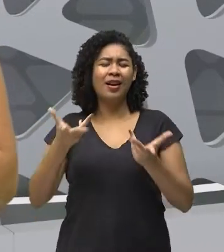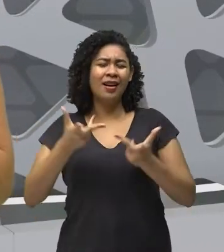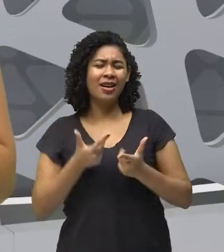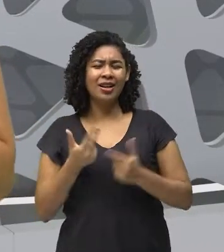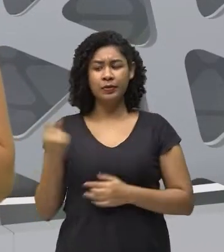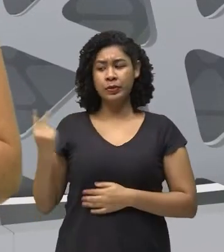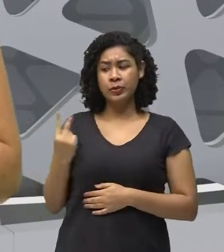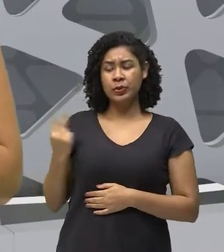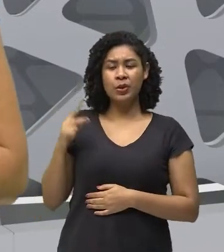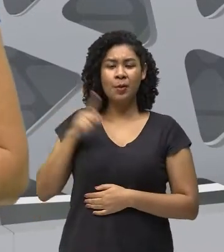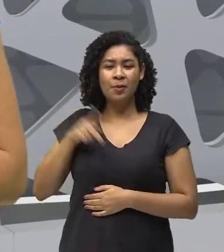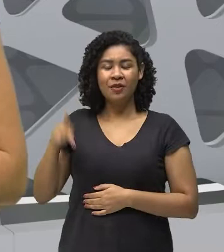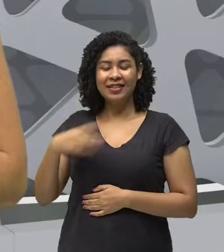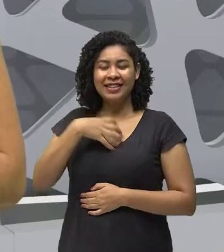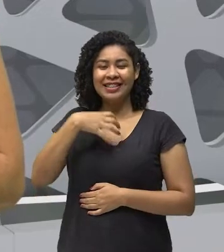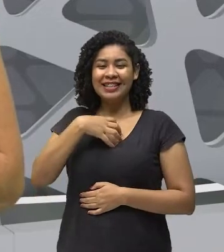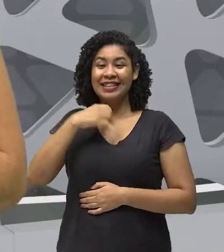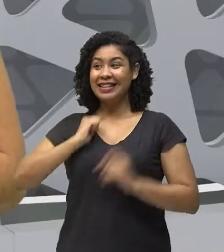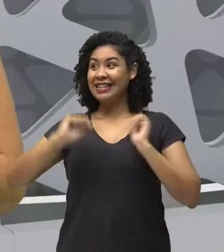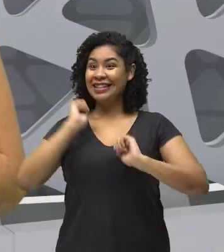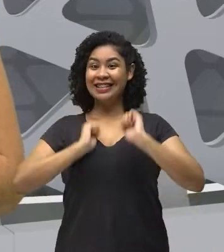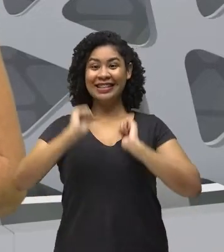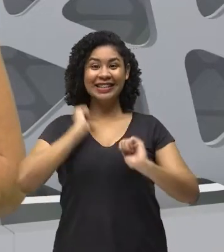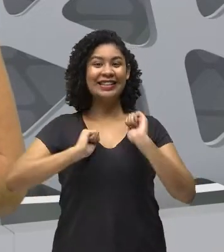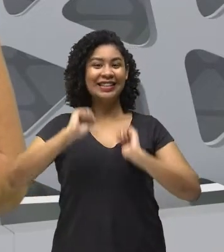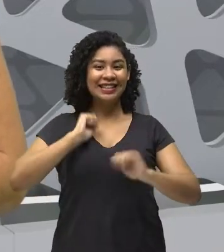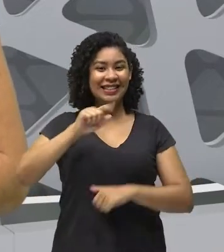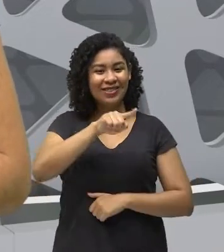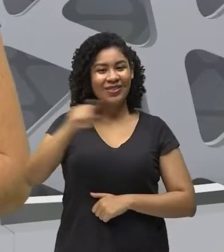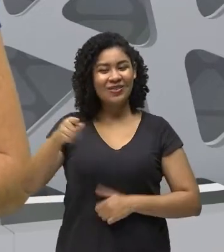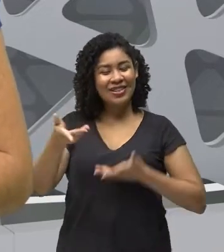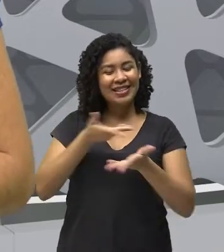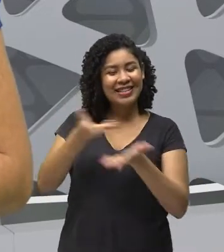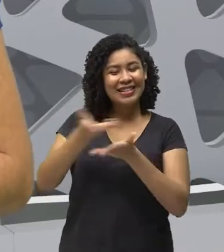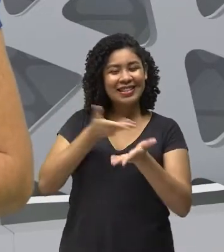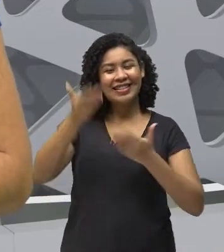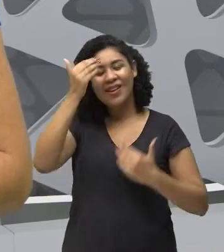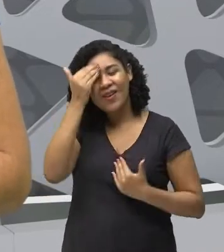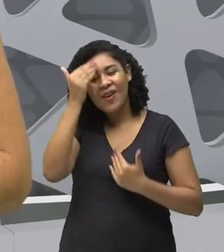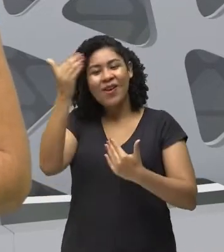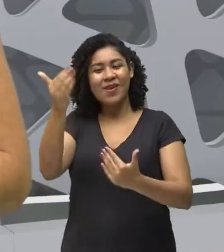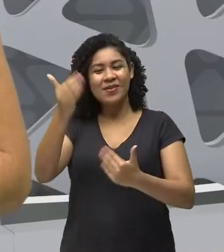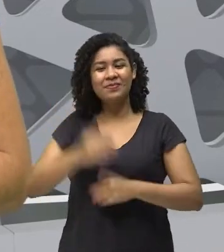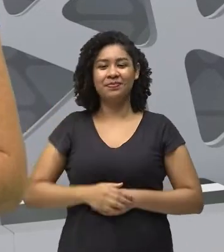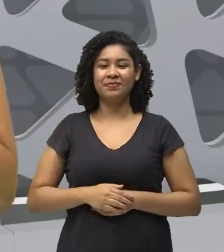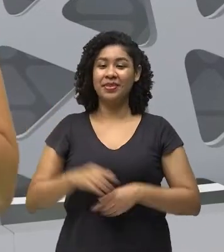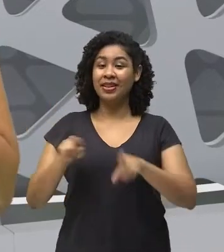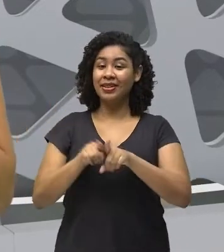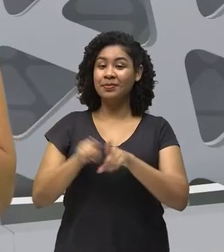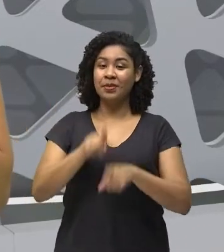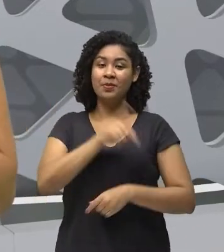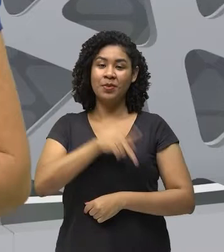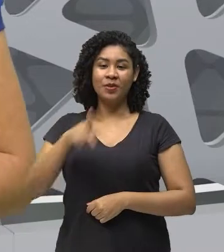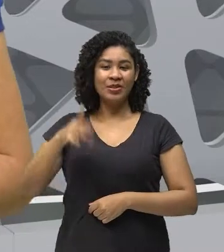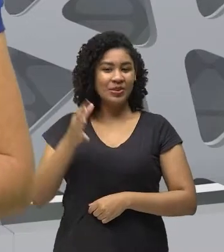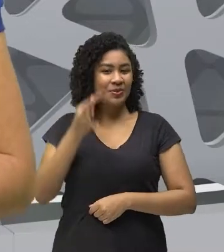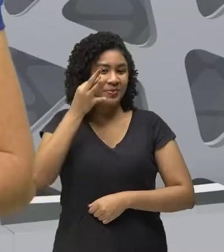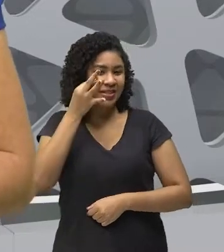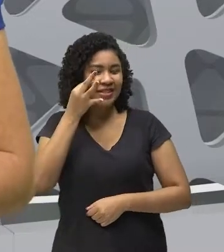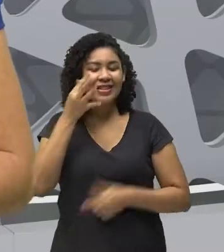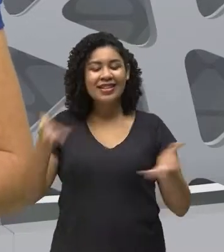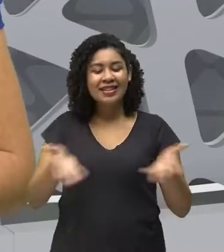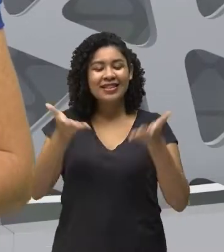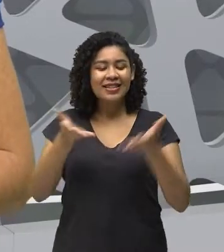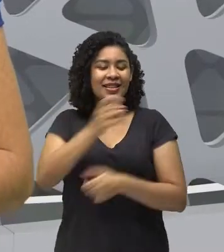Fernanda ficamos super empolgados aí com vocês, com a participação. Thank you so much, viu? Muito obrigada aos teachers aí que estão incentivando os alunos a